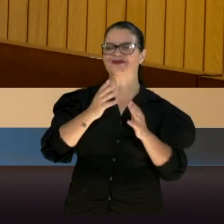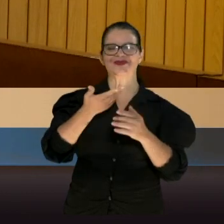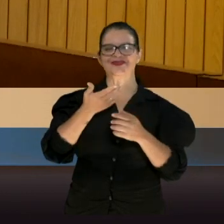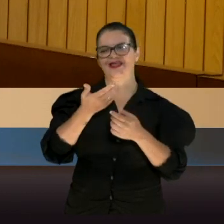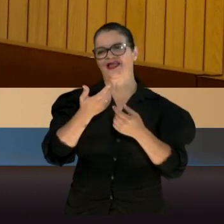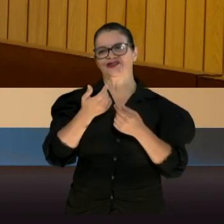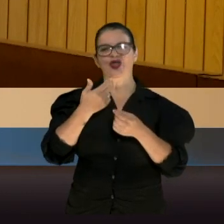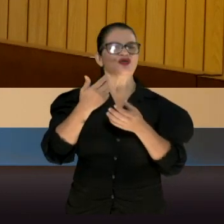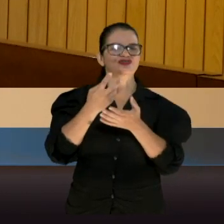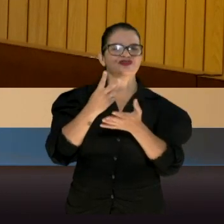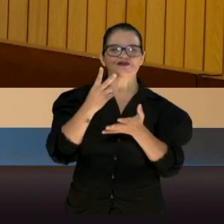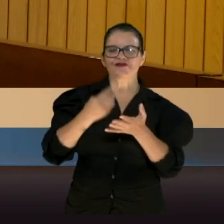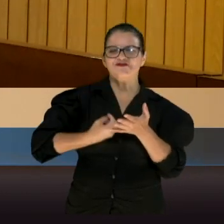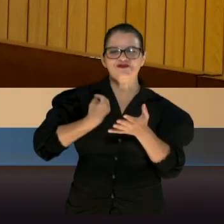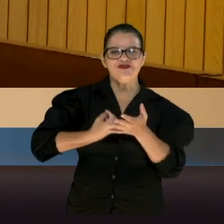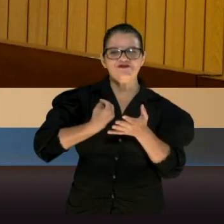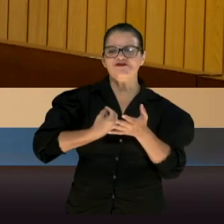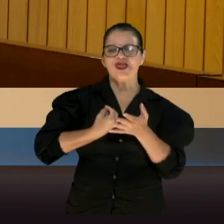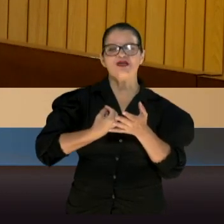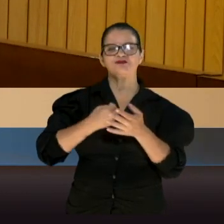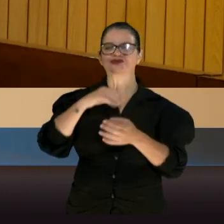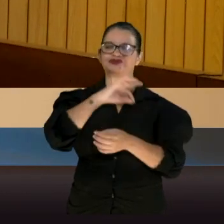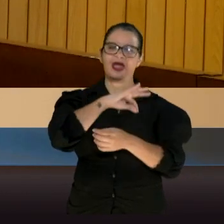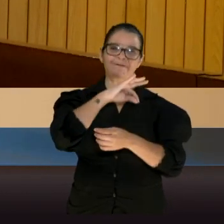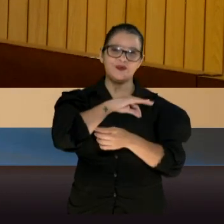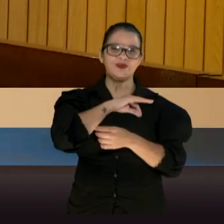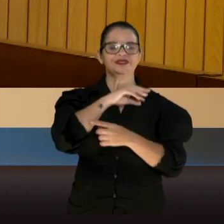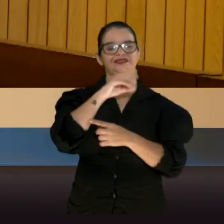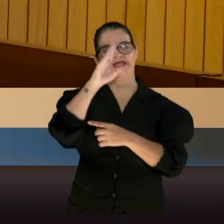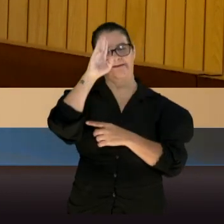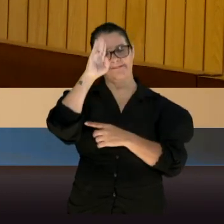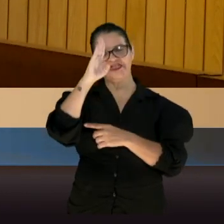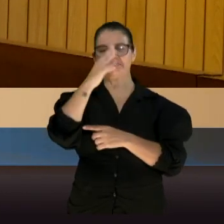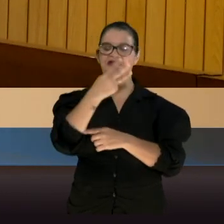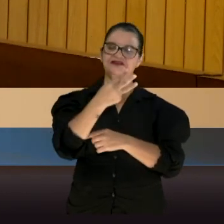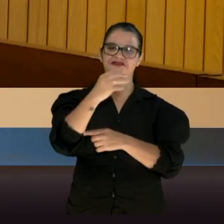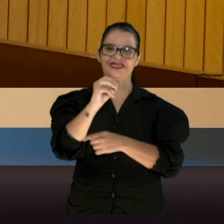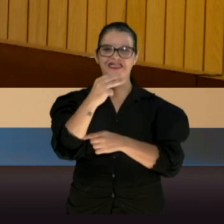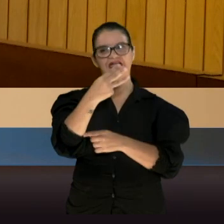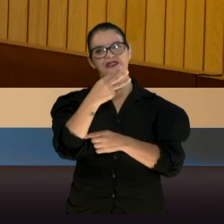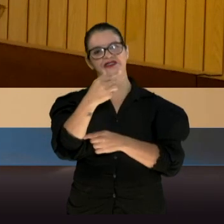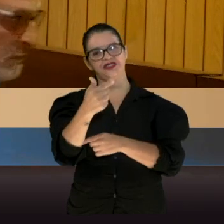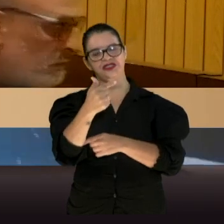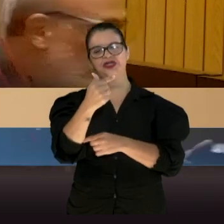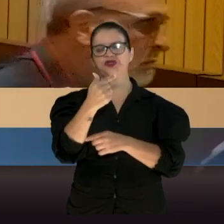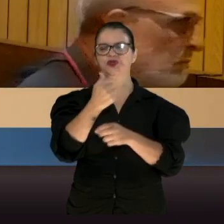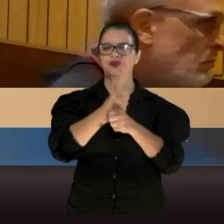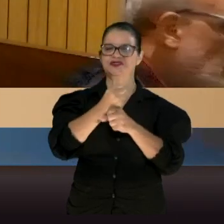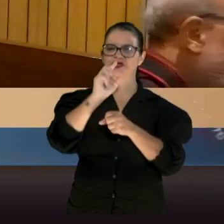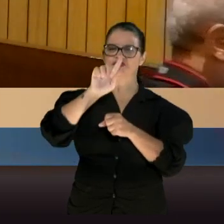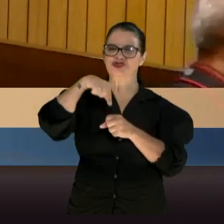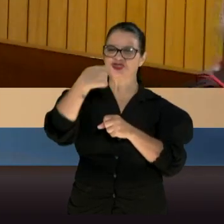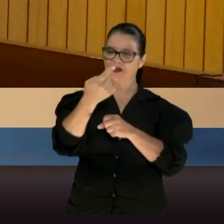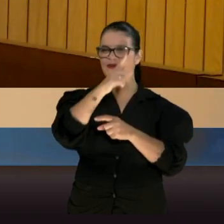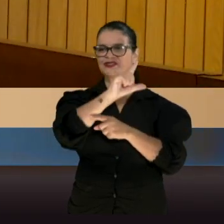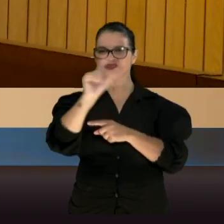30, 32, 34 anos, não sei o tempo de cada um, mas a Polícia Militar, ela não sai de nós. O DNA ali,